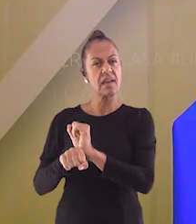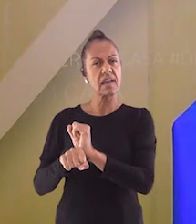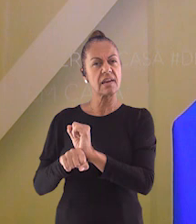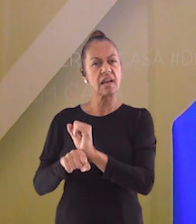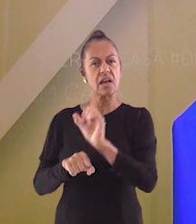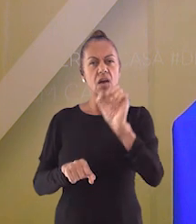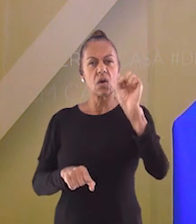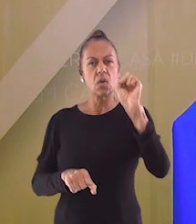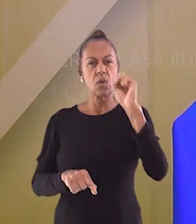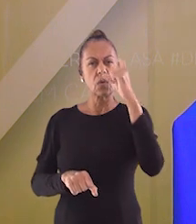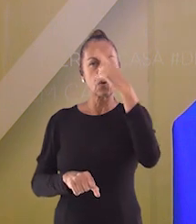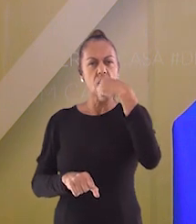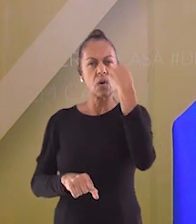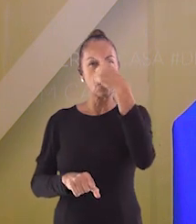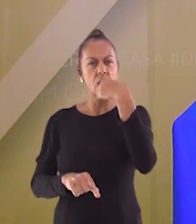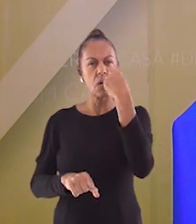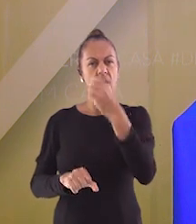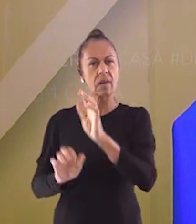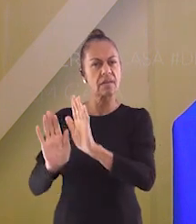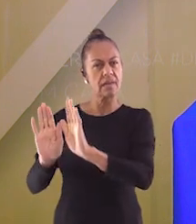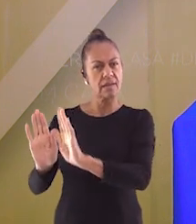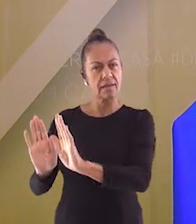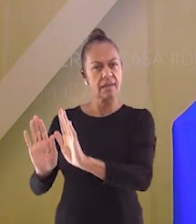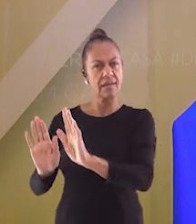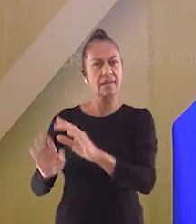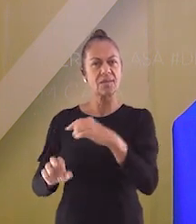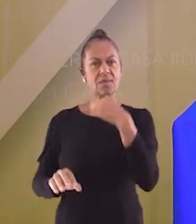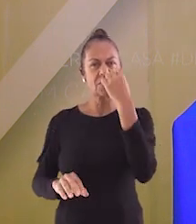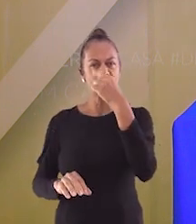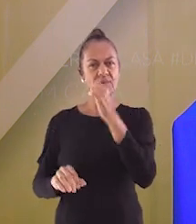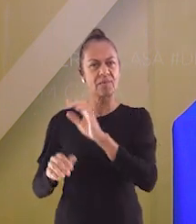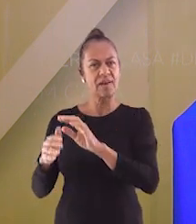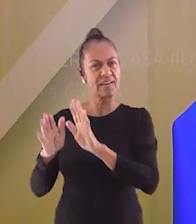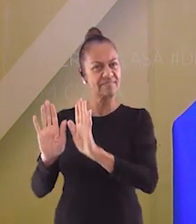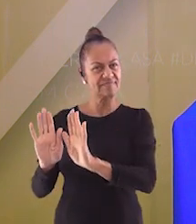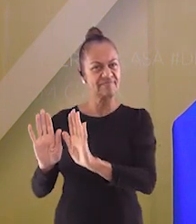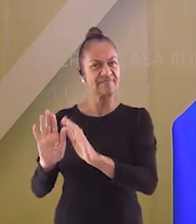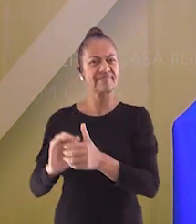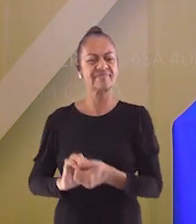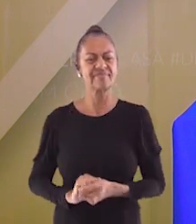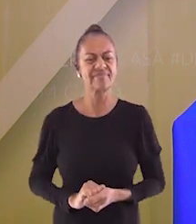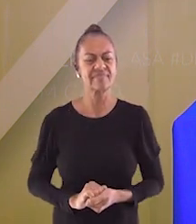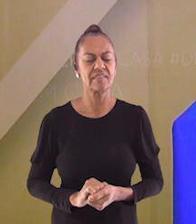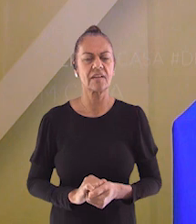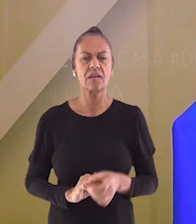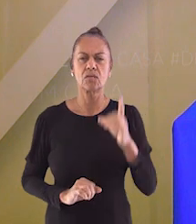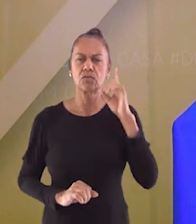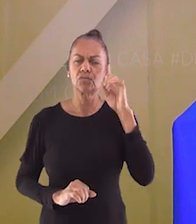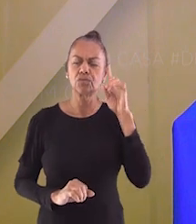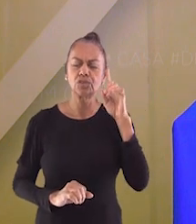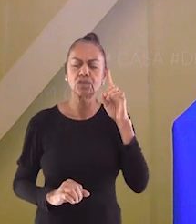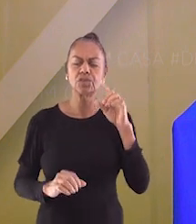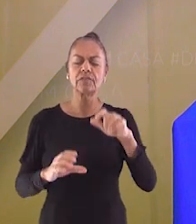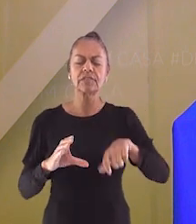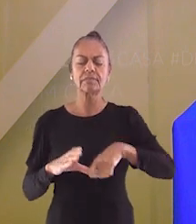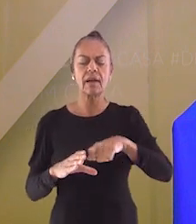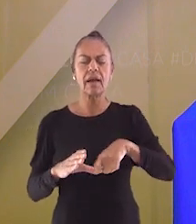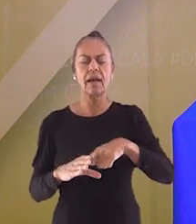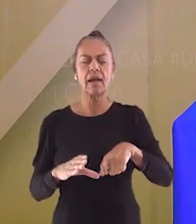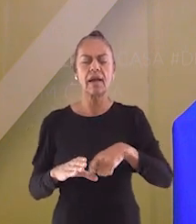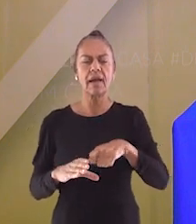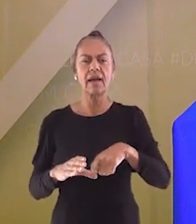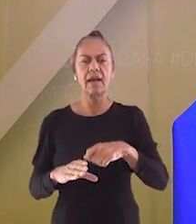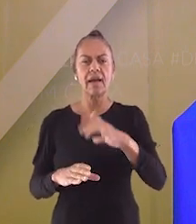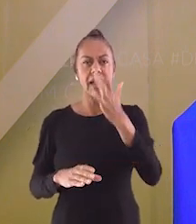8 horas. Gente, 8 horas é bastante tempo. Então, assim, você faz em um dia e fica mexendo e